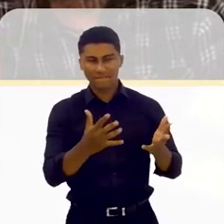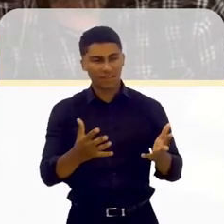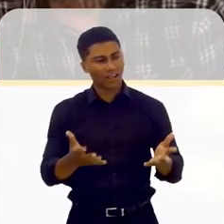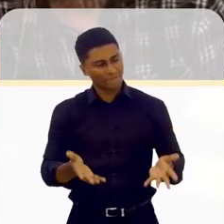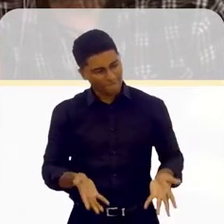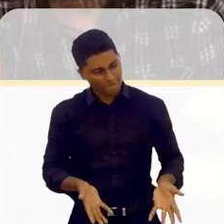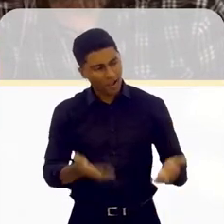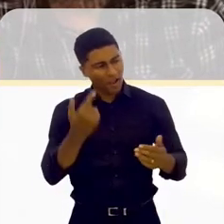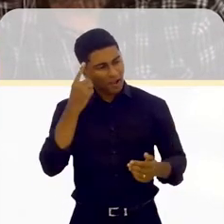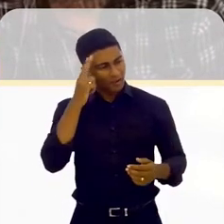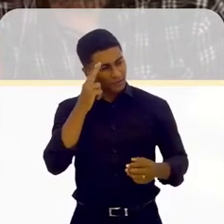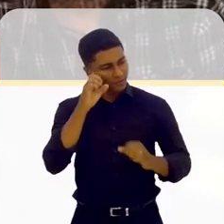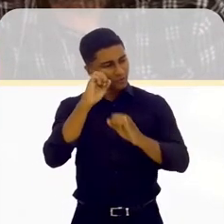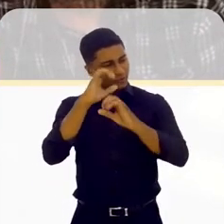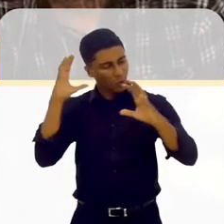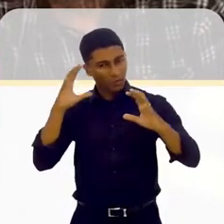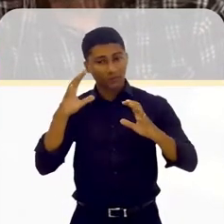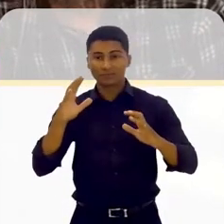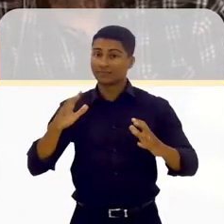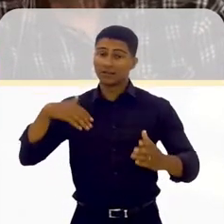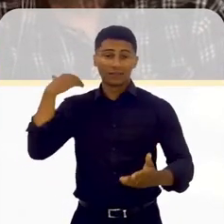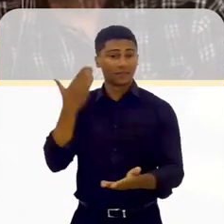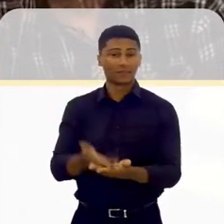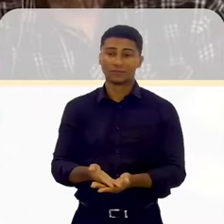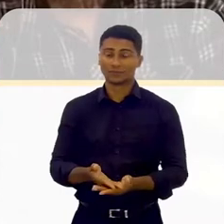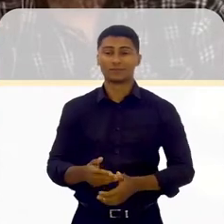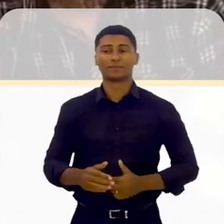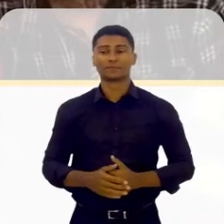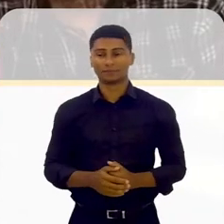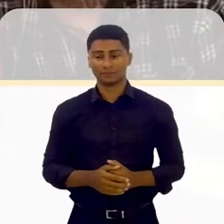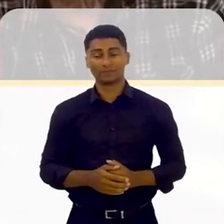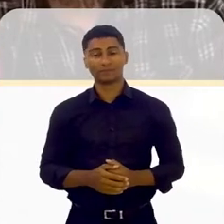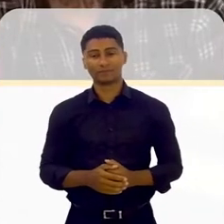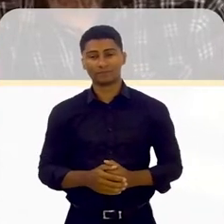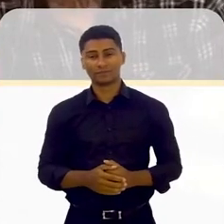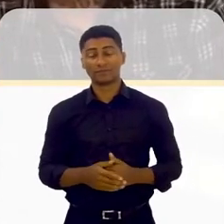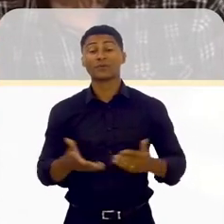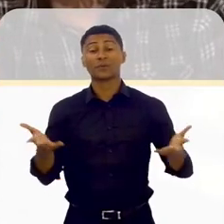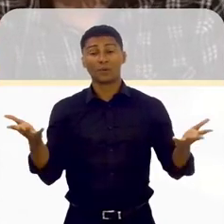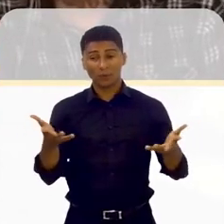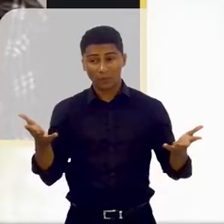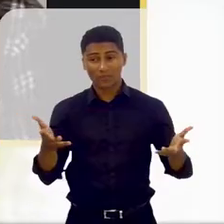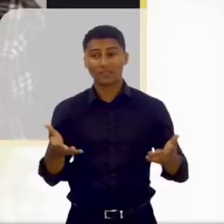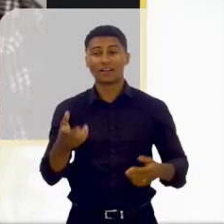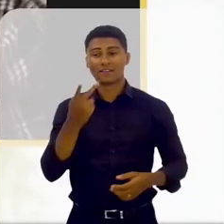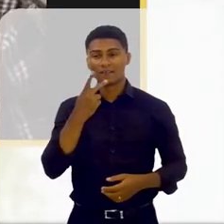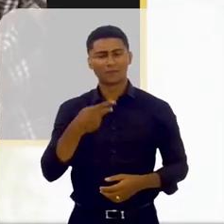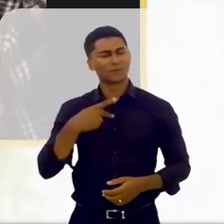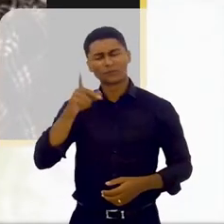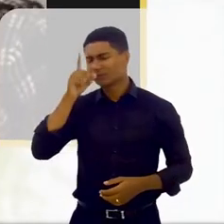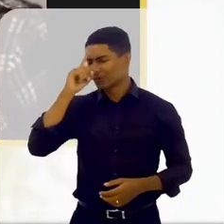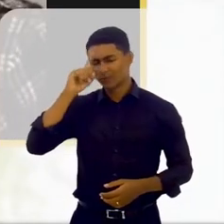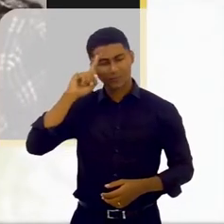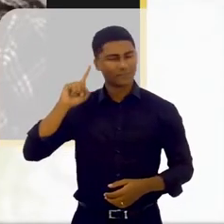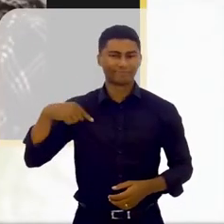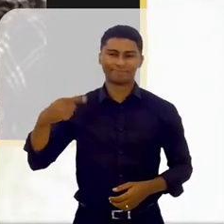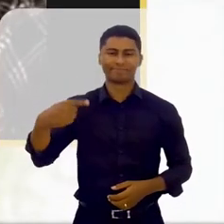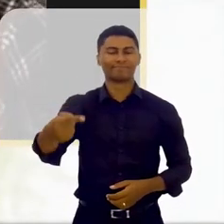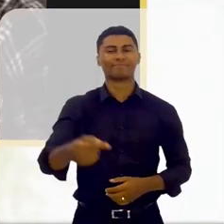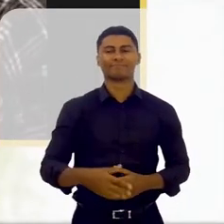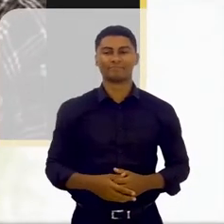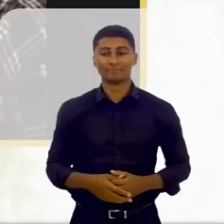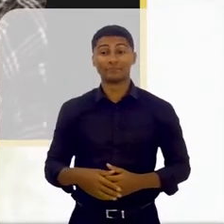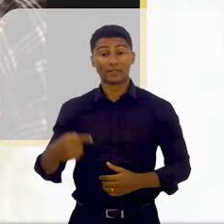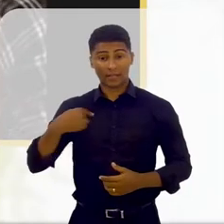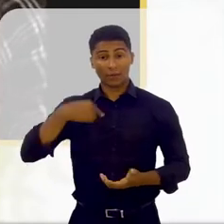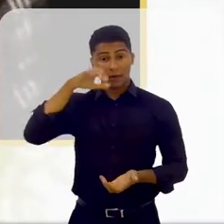frente, Sim. sigam seus sonhos. Até hoje, Coisa até linda, hoje. gente. Hoje mesmo ela já falou já para mim. Todo dia,